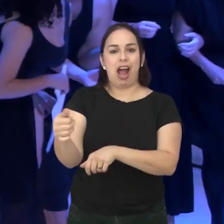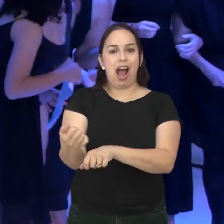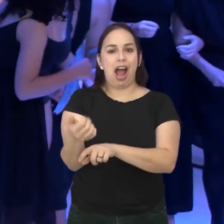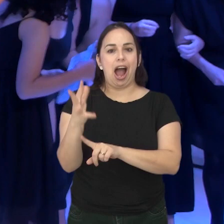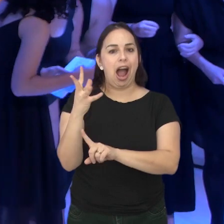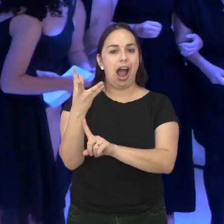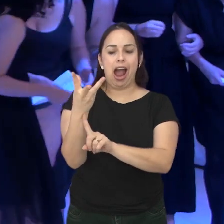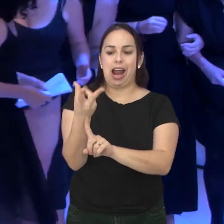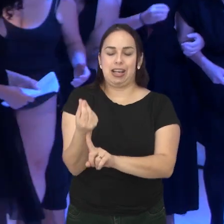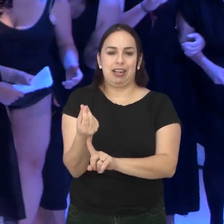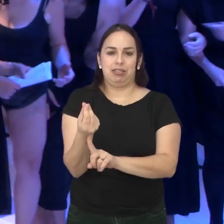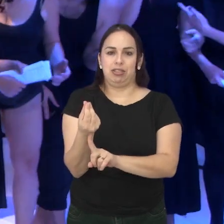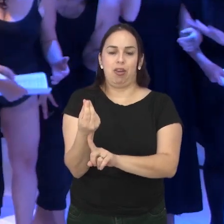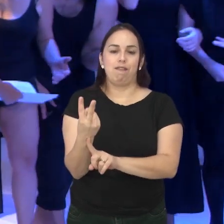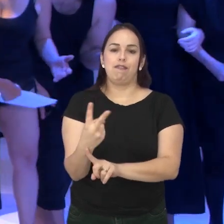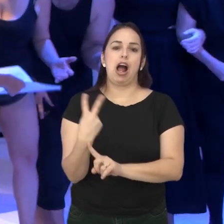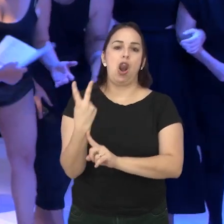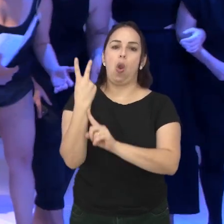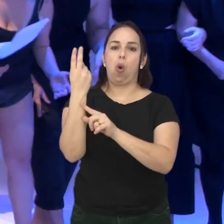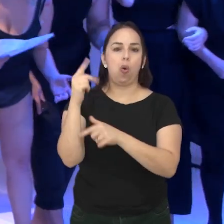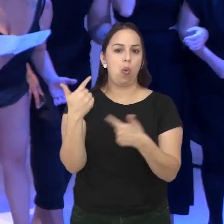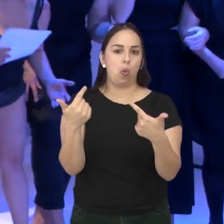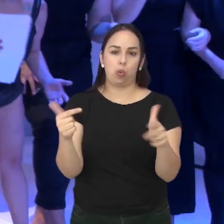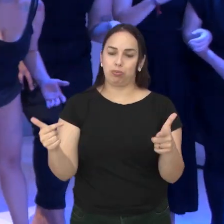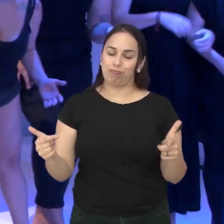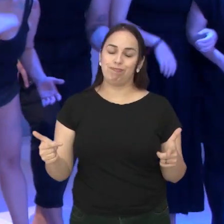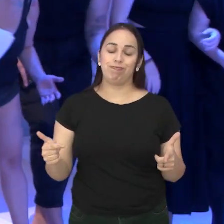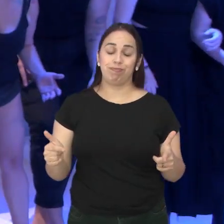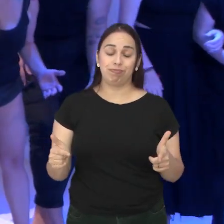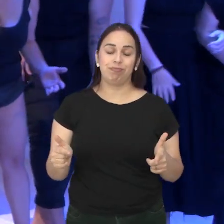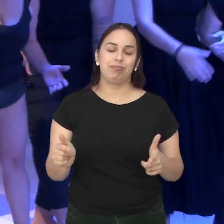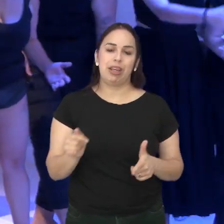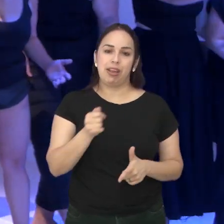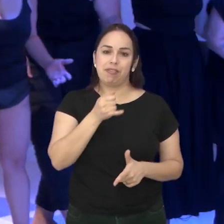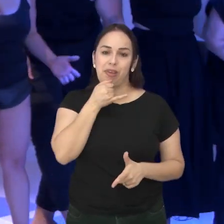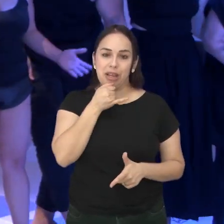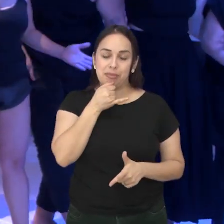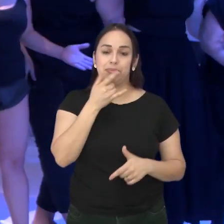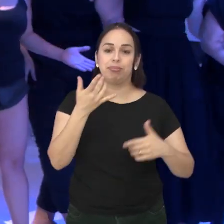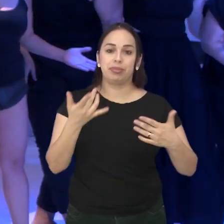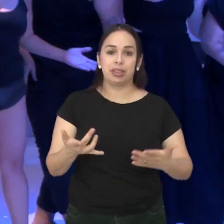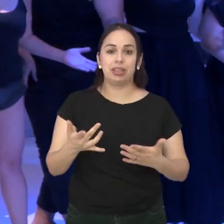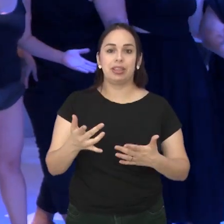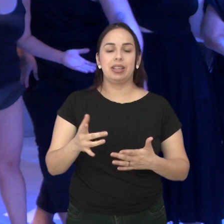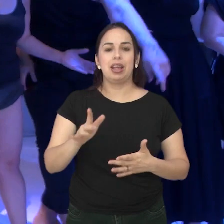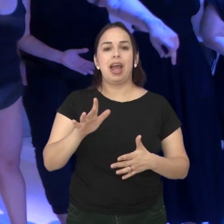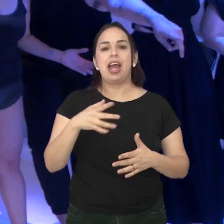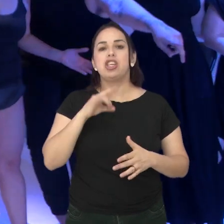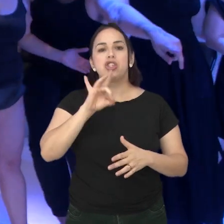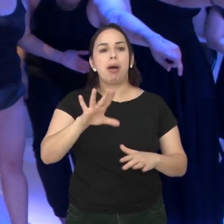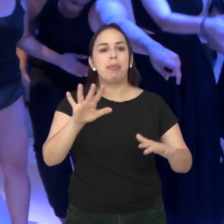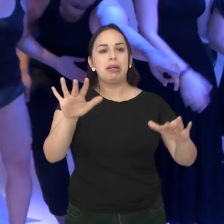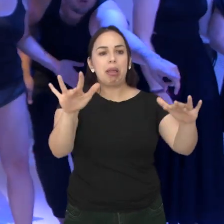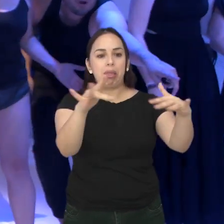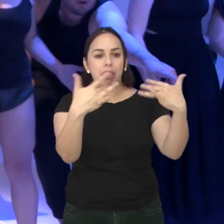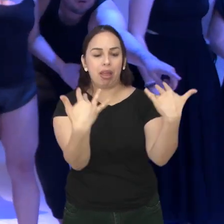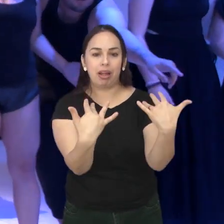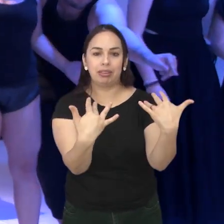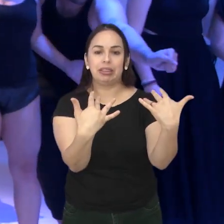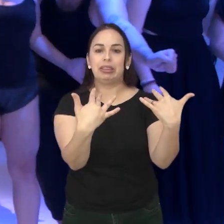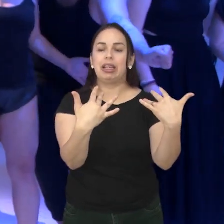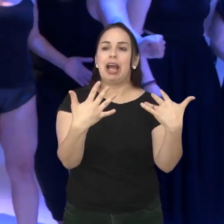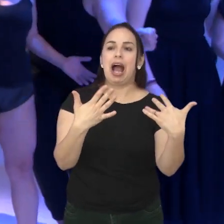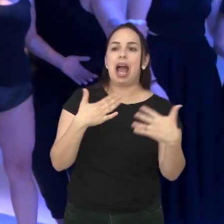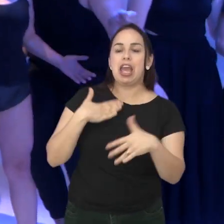ainda não tem o seu devido valor, assim, né? Ou seja, você pensa a arte como um entretenimento, a